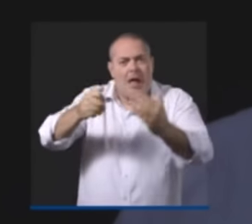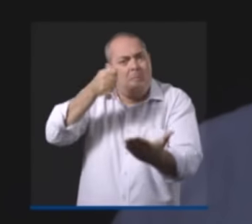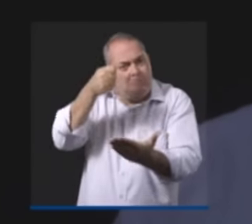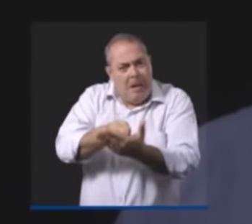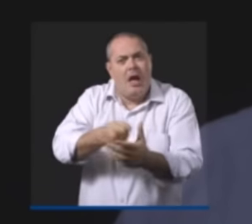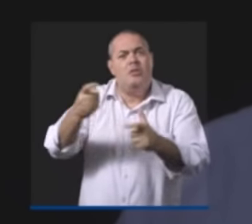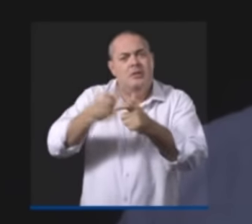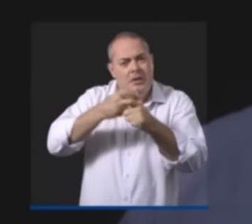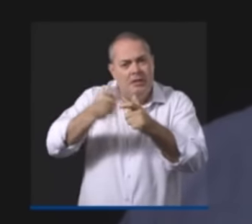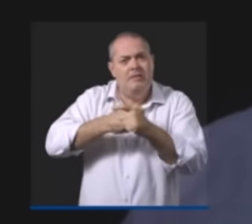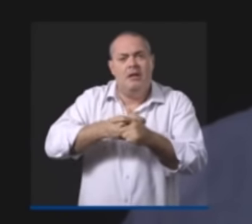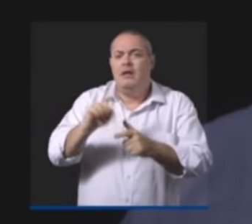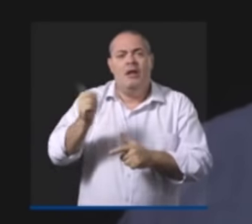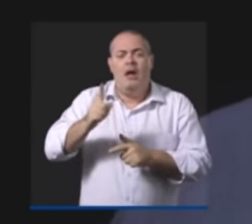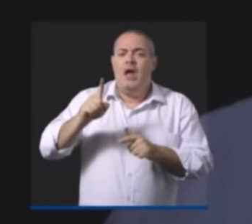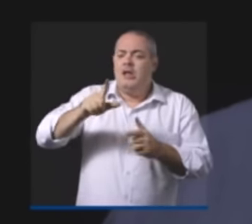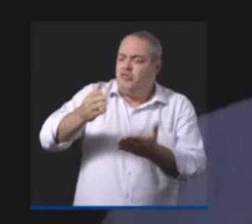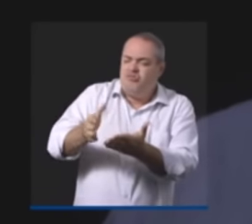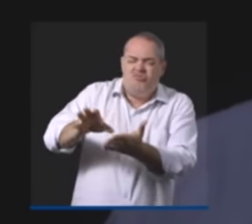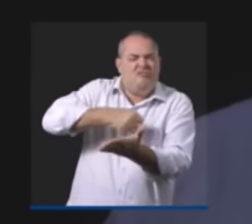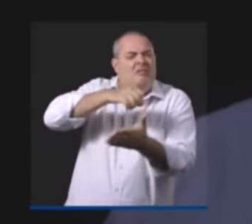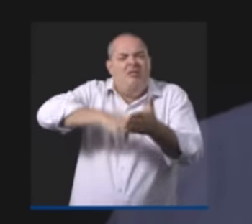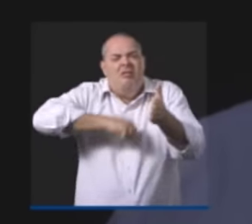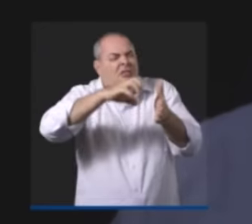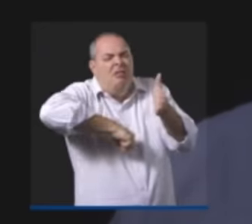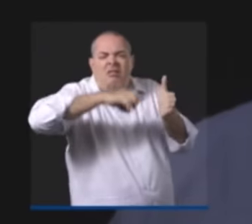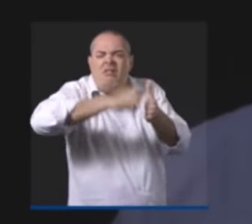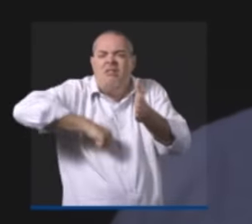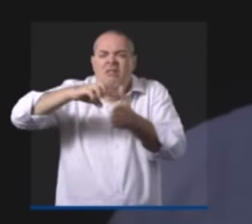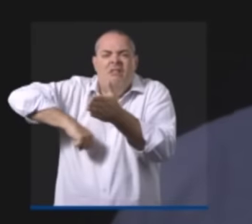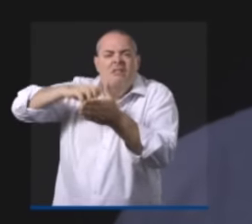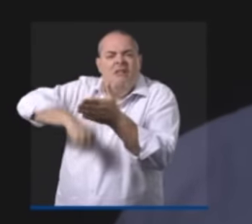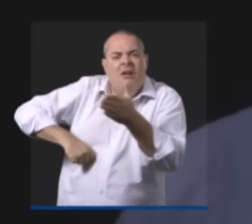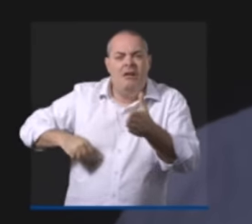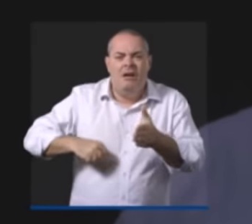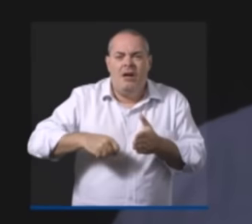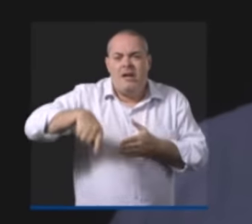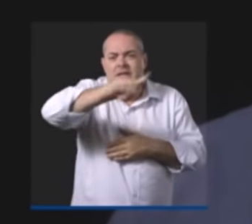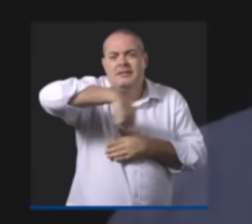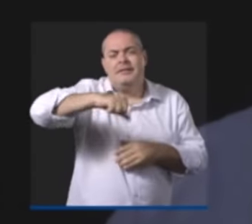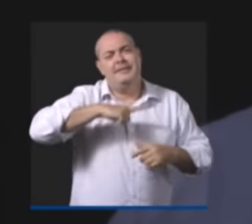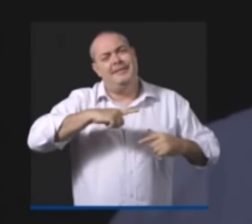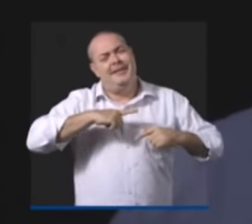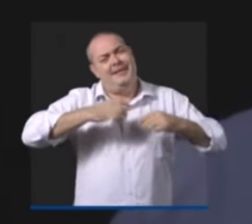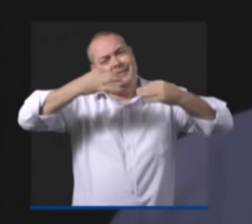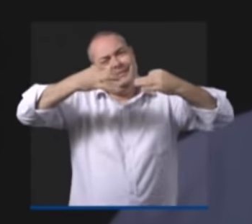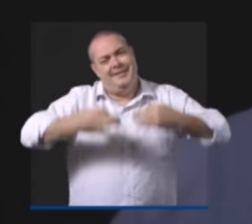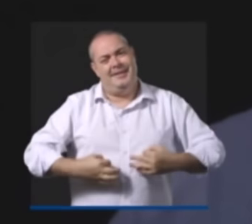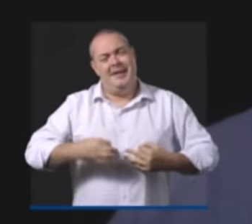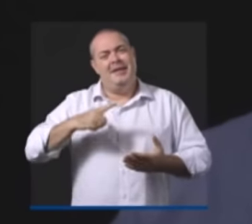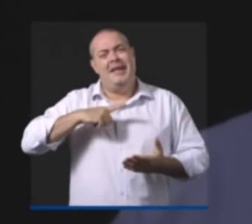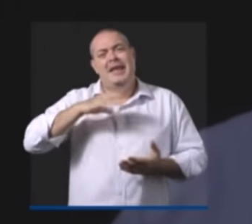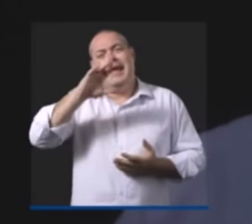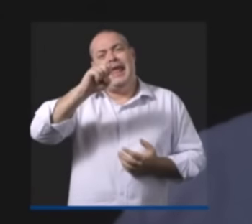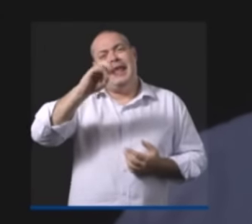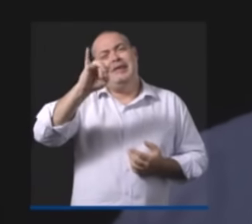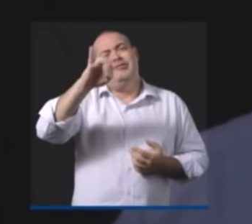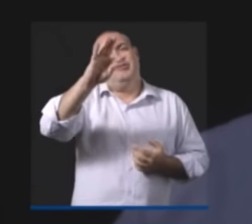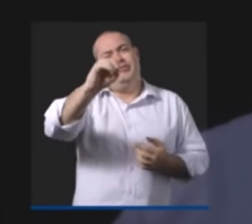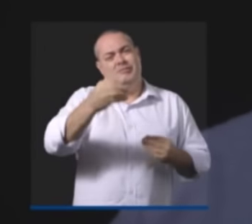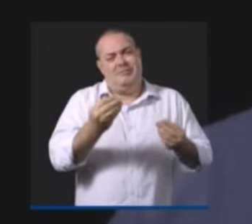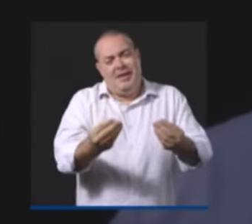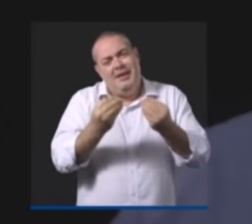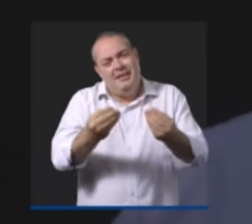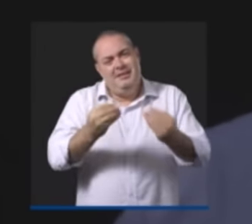Ao invés de honrar o que deve, Calil optou por tirar destas pessoas simples o único patrimônio que lhes